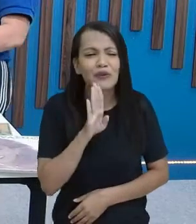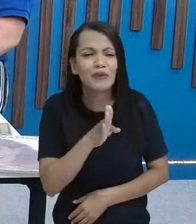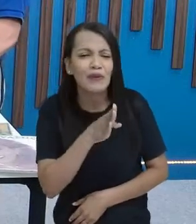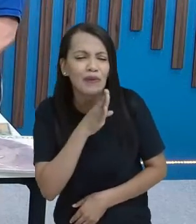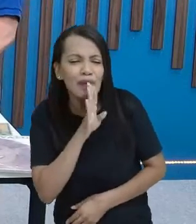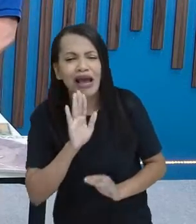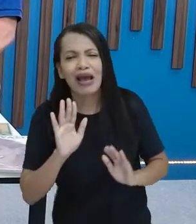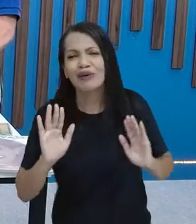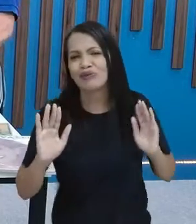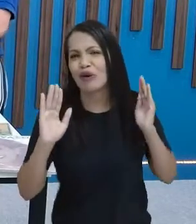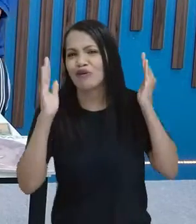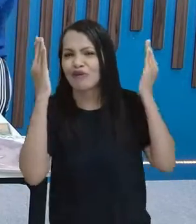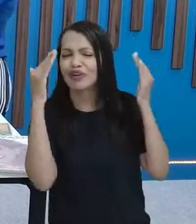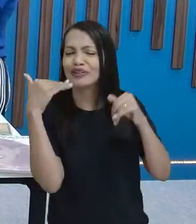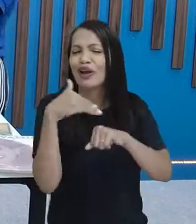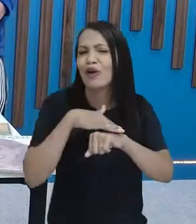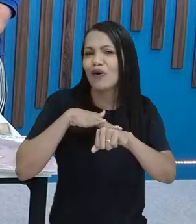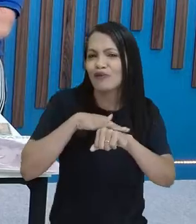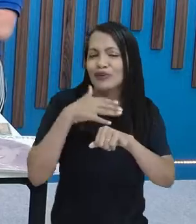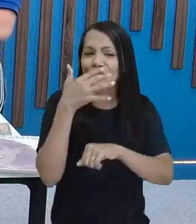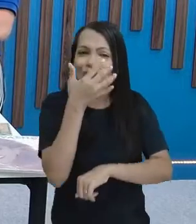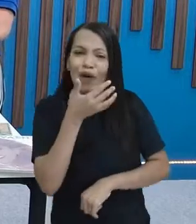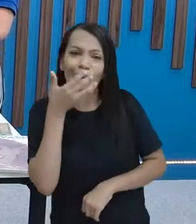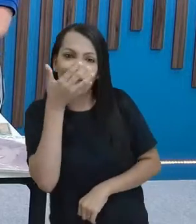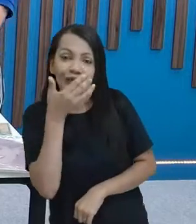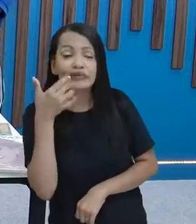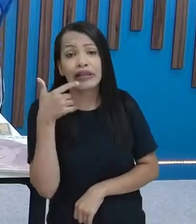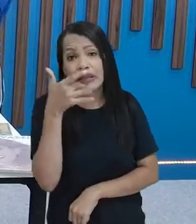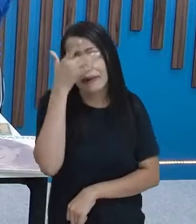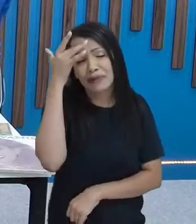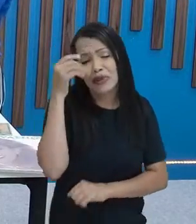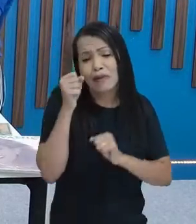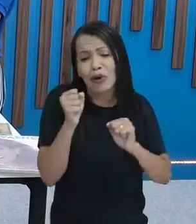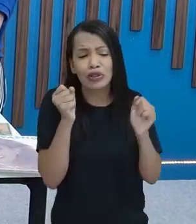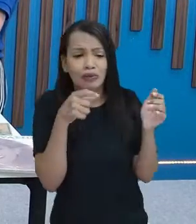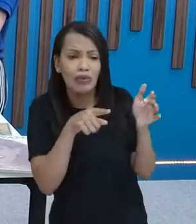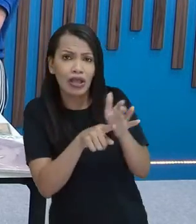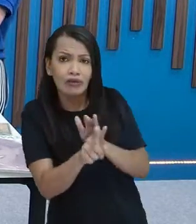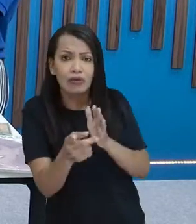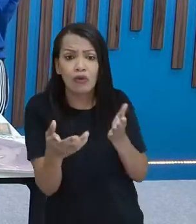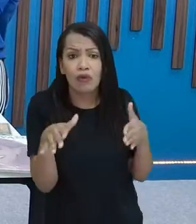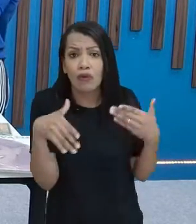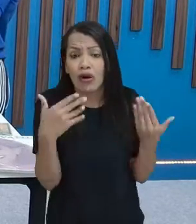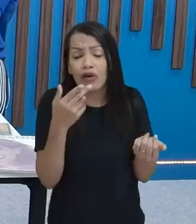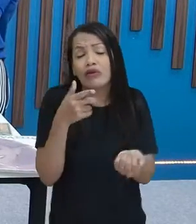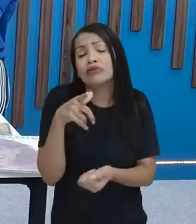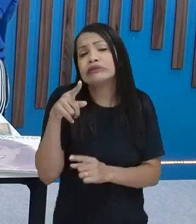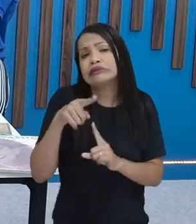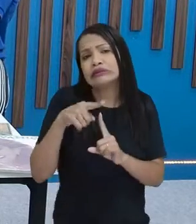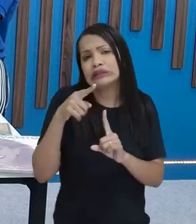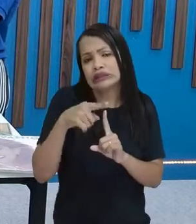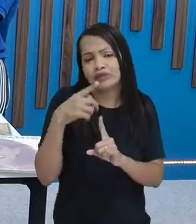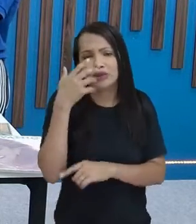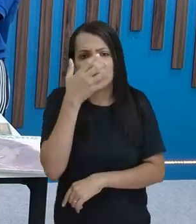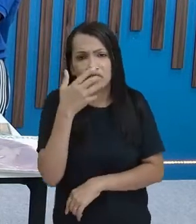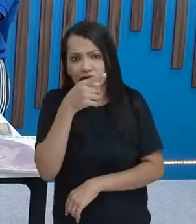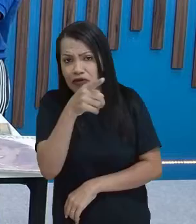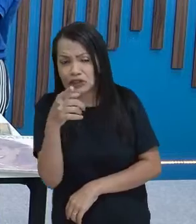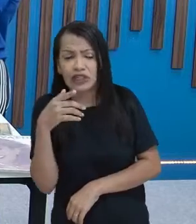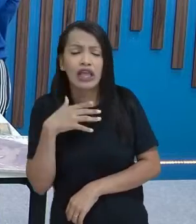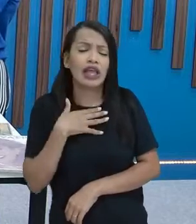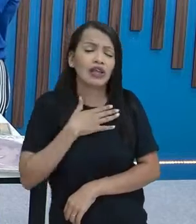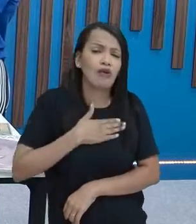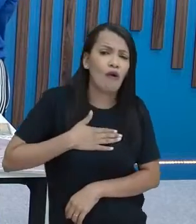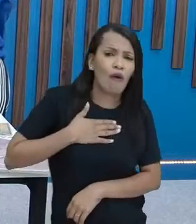numa festa, conversando sobre música, e alguém pode lhe perguntar qual é o tipo de música que você escuta. Como é que é